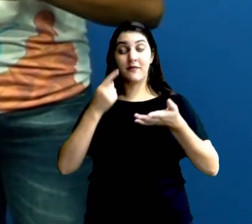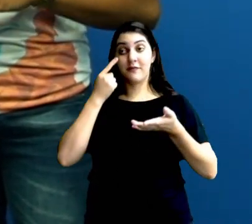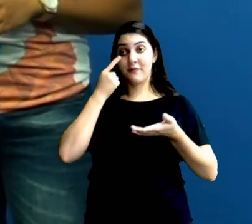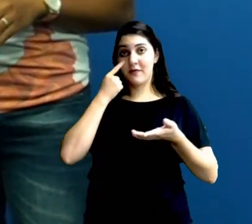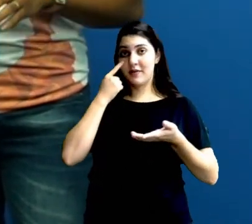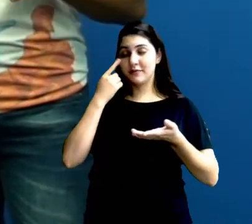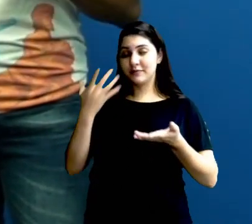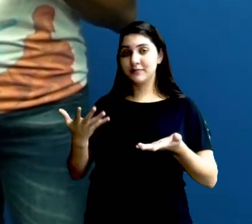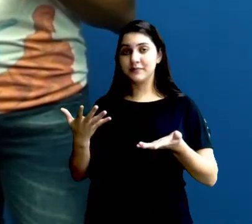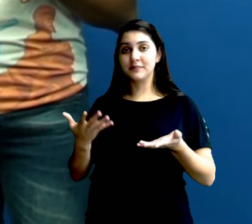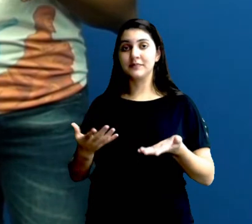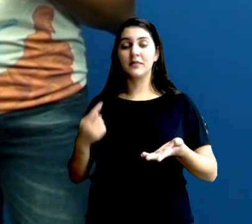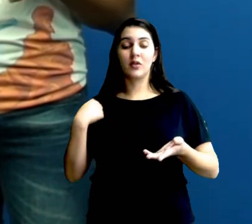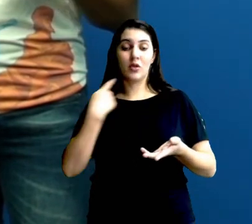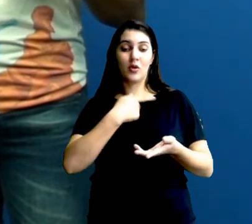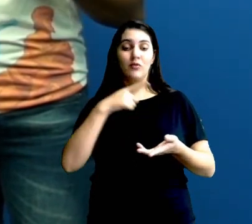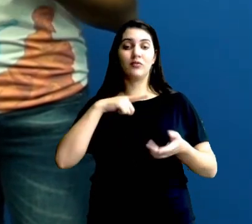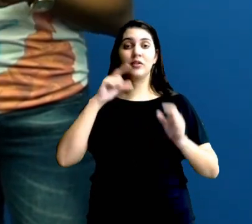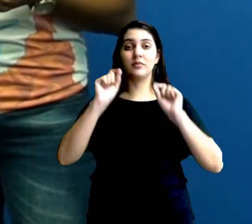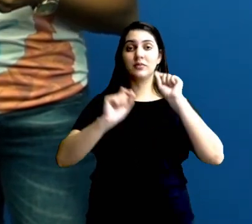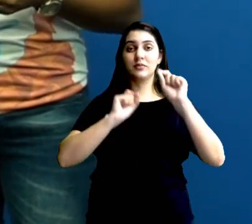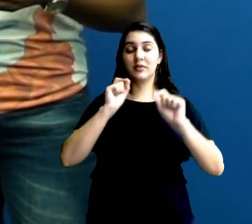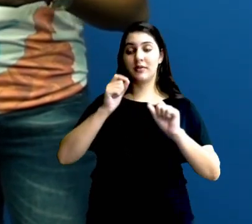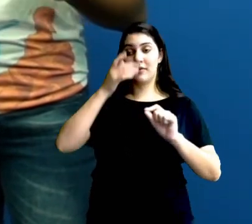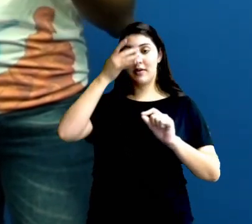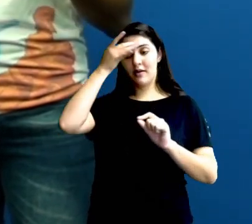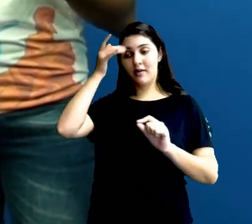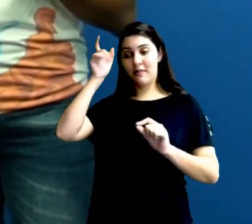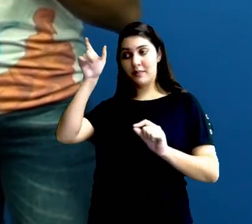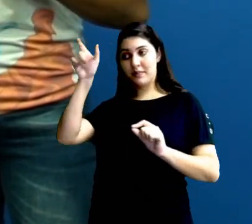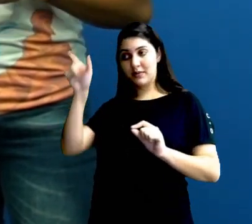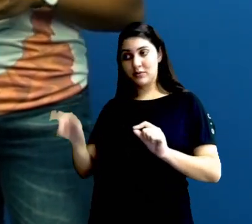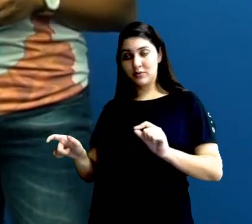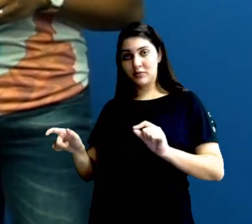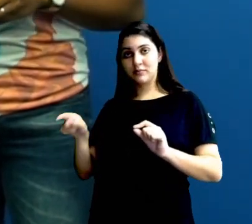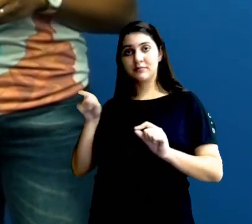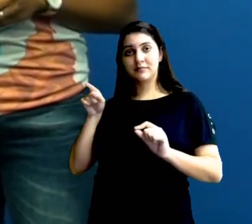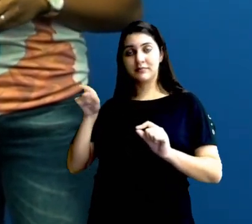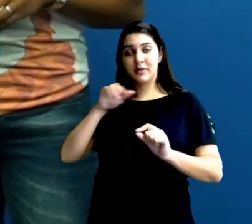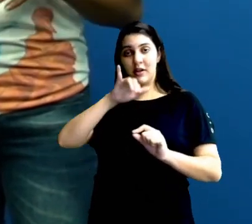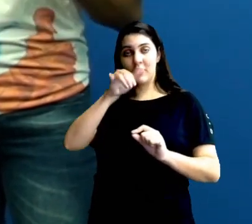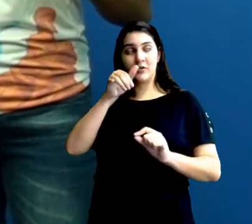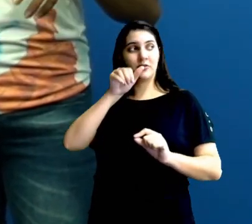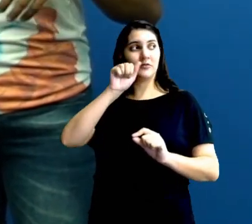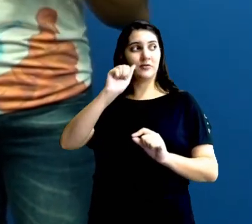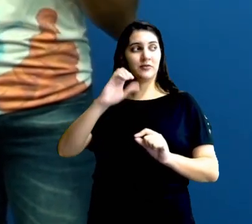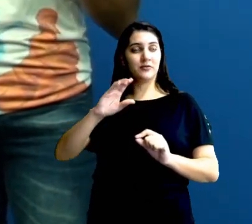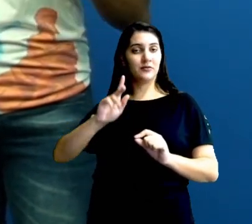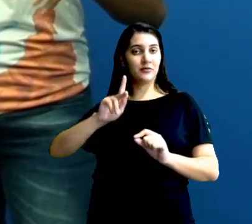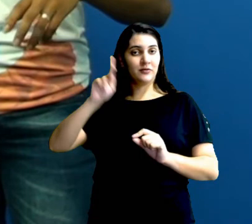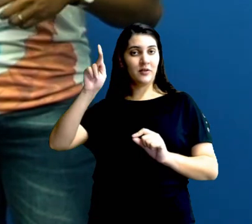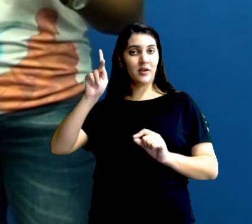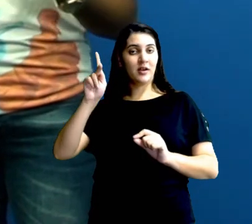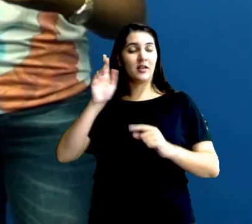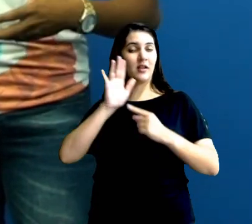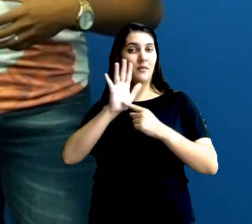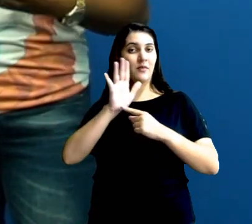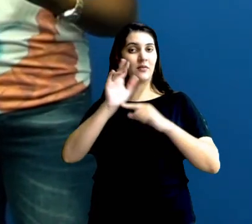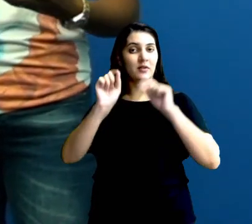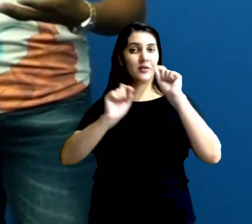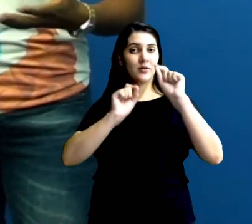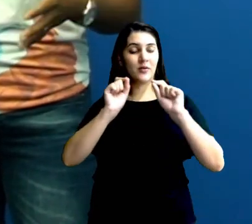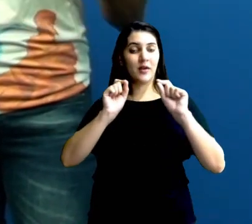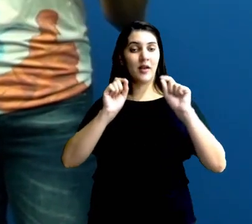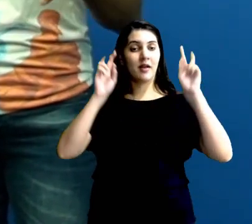Vê só. Nós temos aí essa pessoa que a gente chama aí de Jack e ele está colocando aí um contexto,